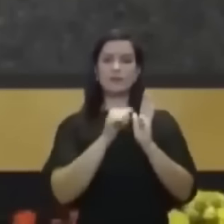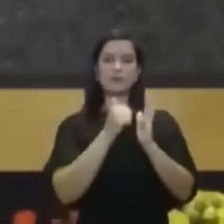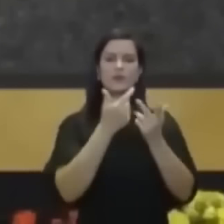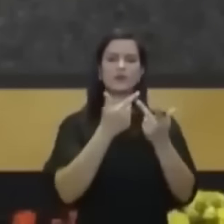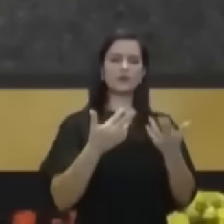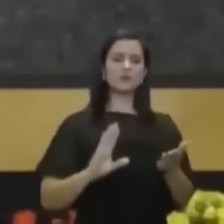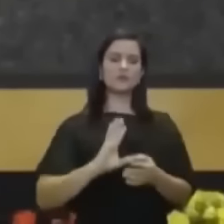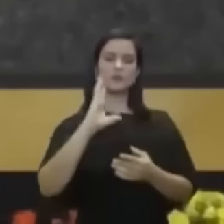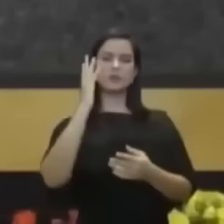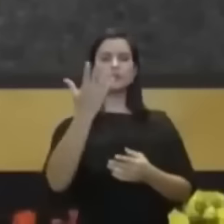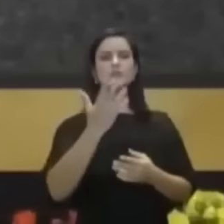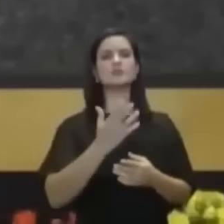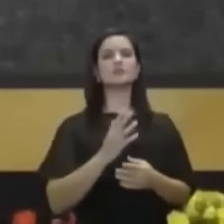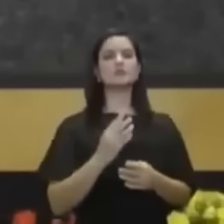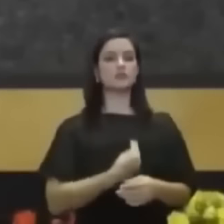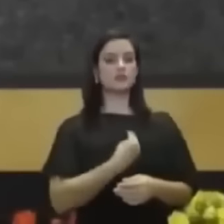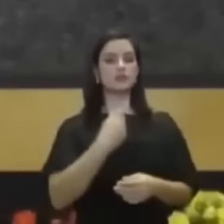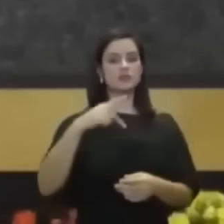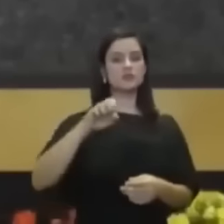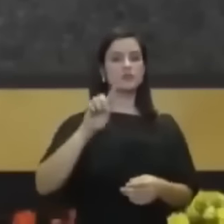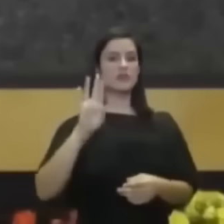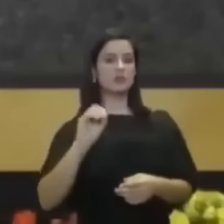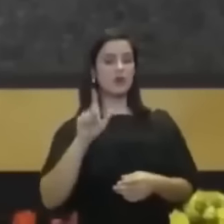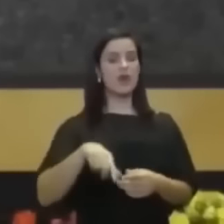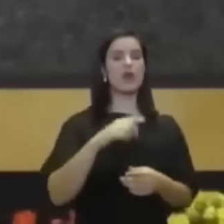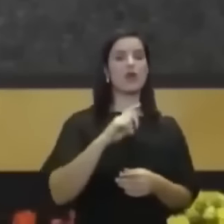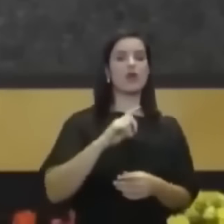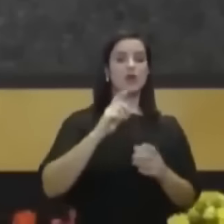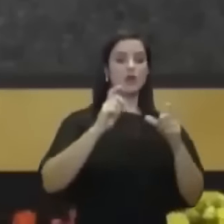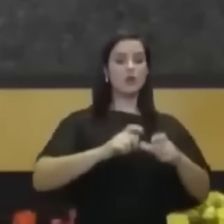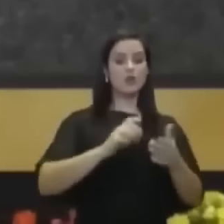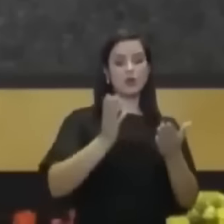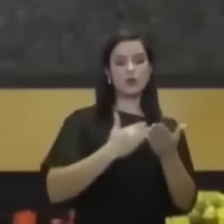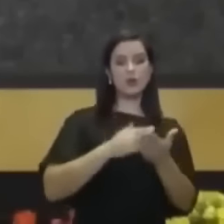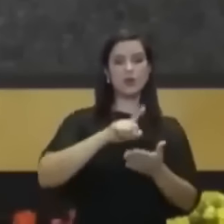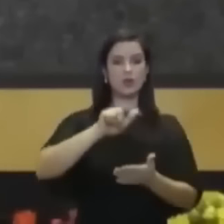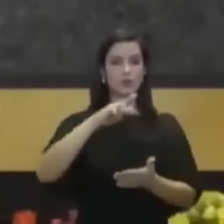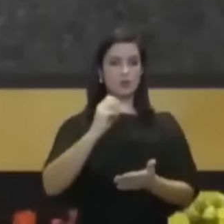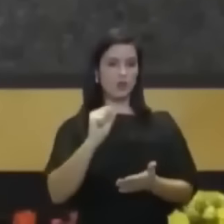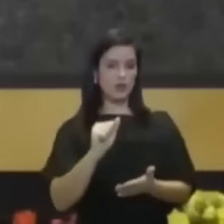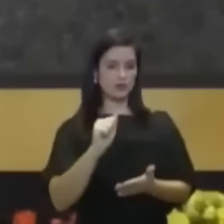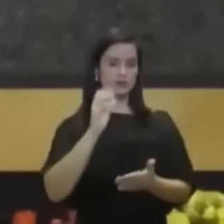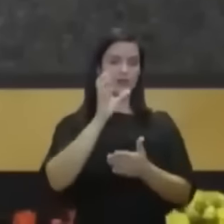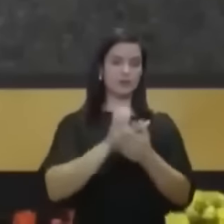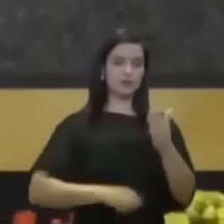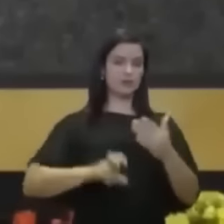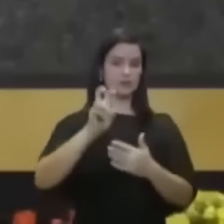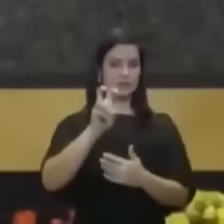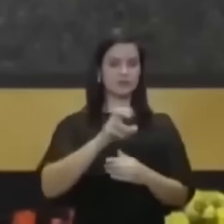Pedro acontece lá em Lucas capítulo 5. Diz a Bíblia que Jesus estava às margens do mar da Galileia, como